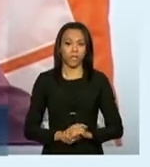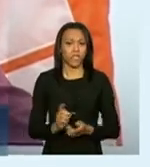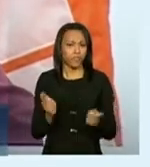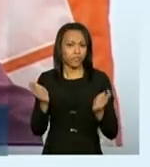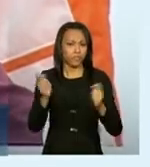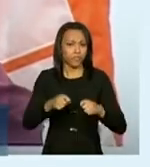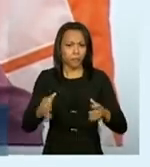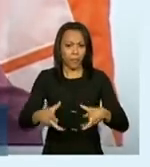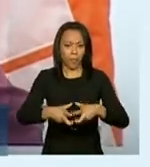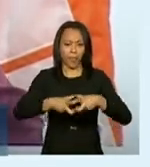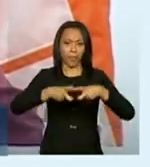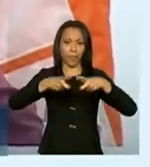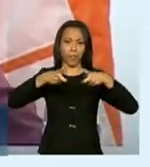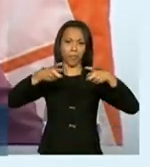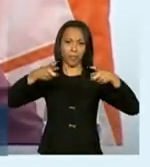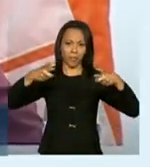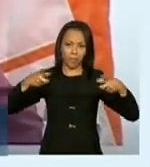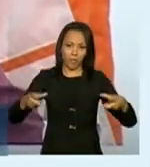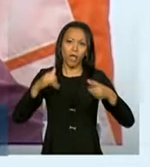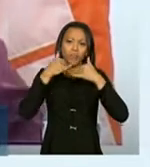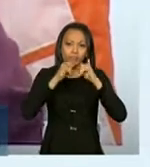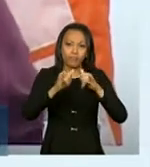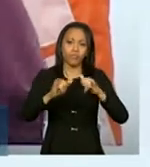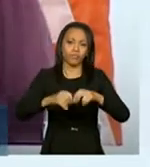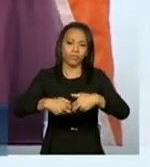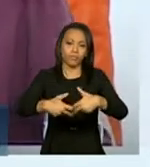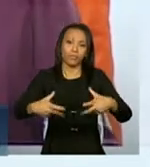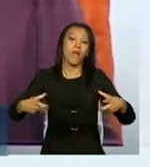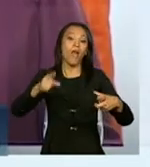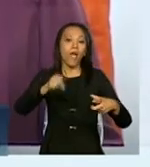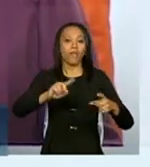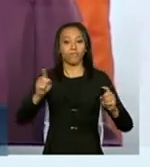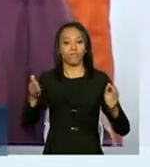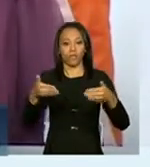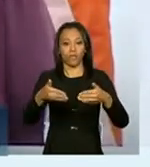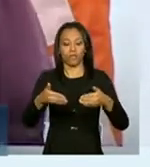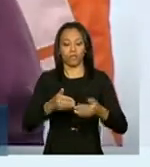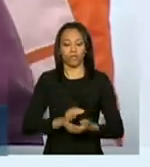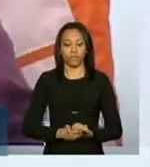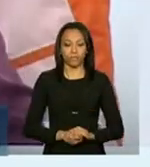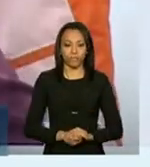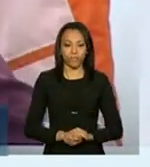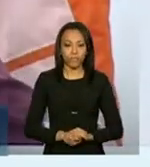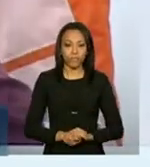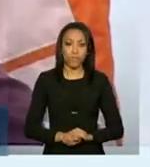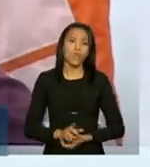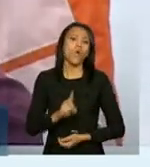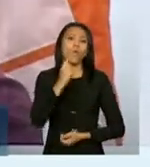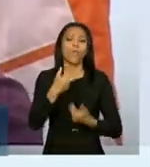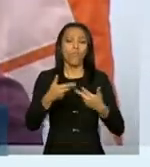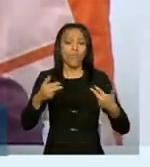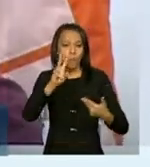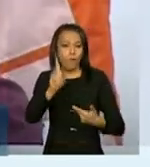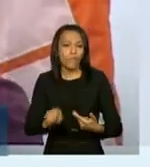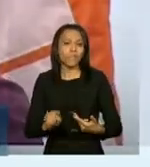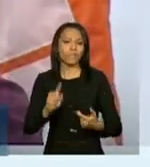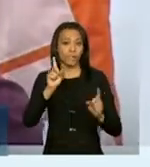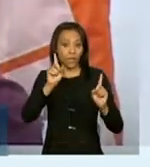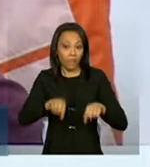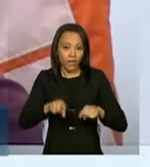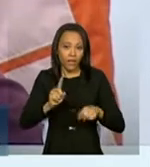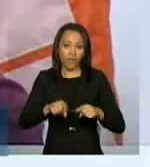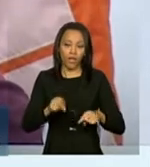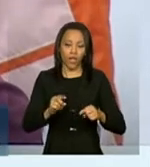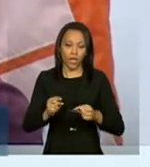de produtividade está justamente nesse aspecto. Uma vez que se trata de